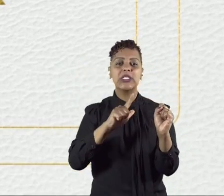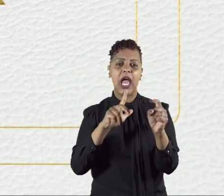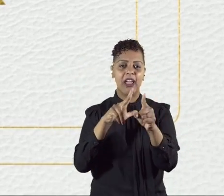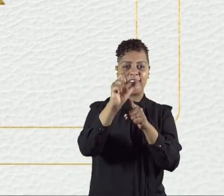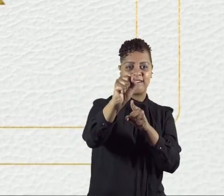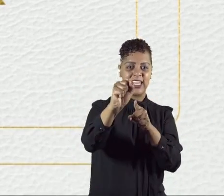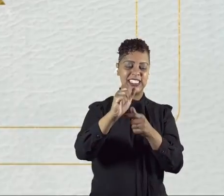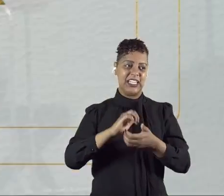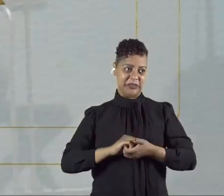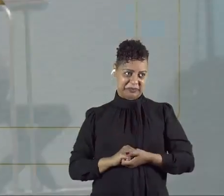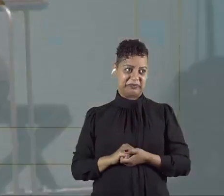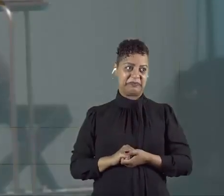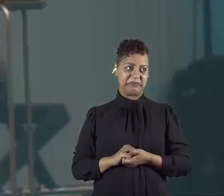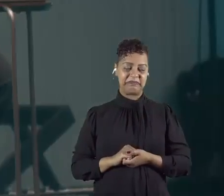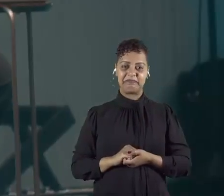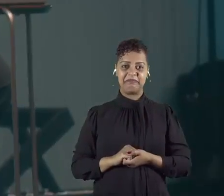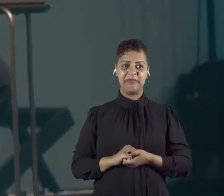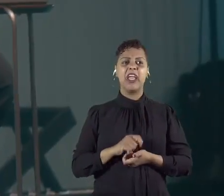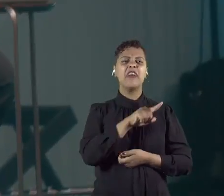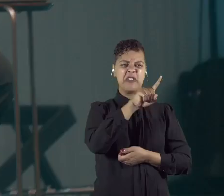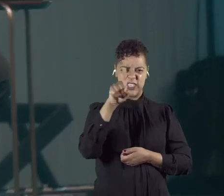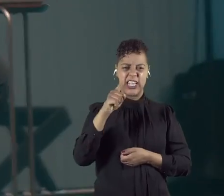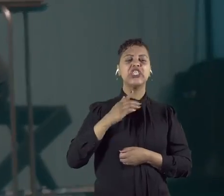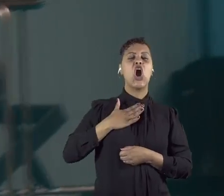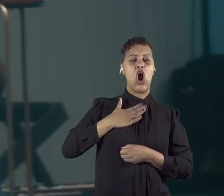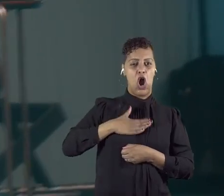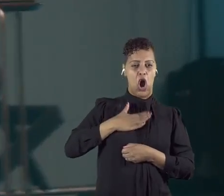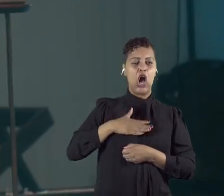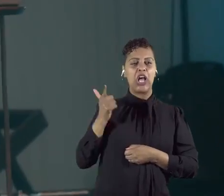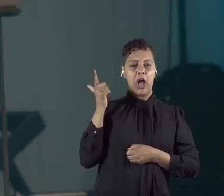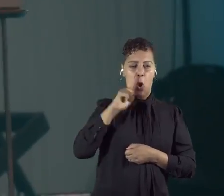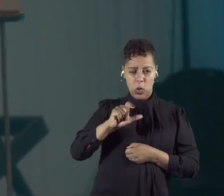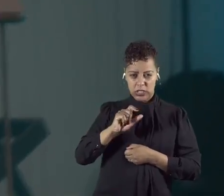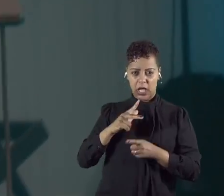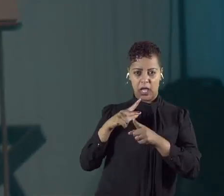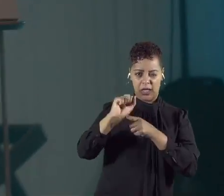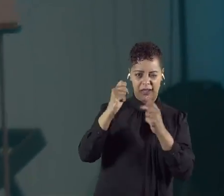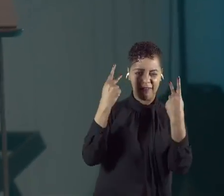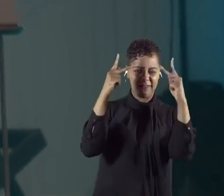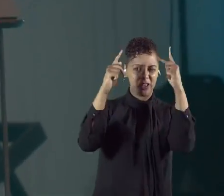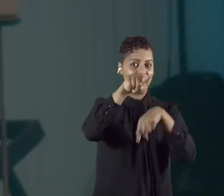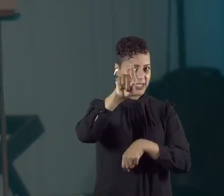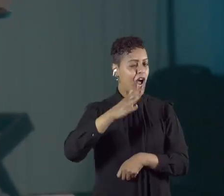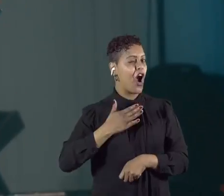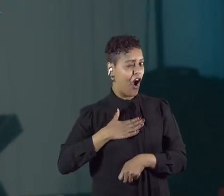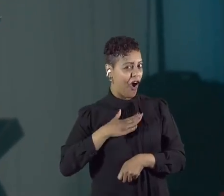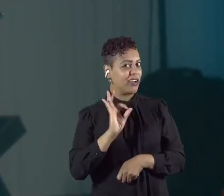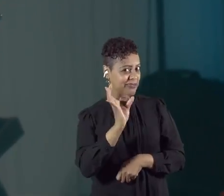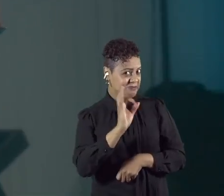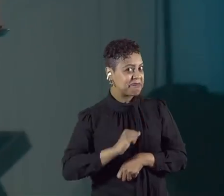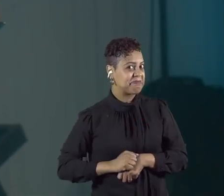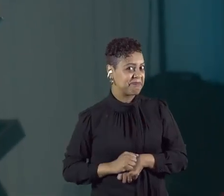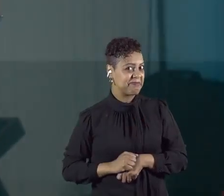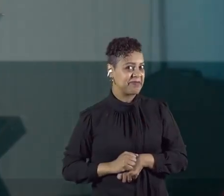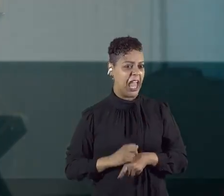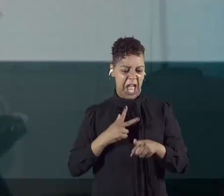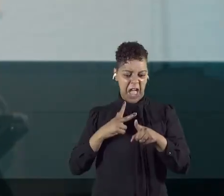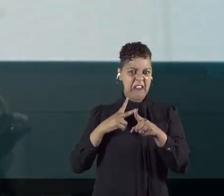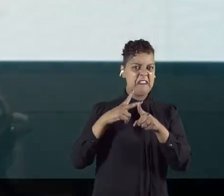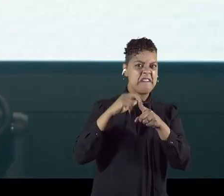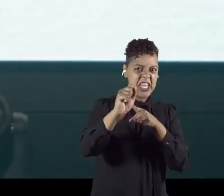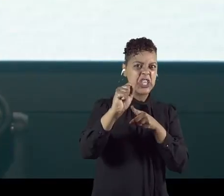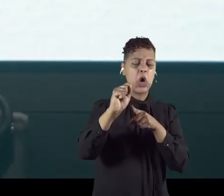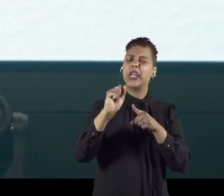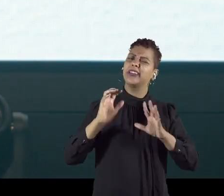e todo mundo gosta de ganhar não é e todo mundo gosta da vitória a vitória é